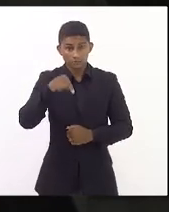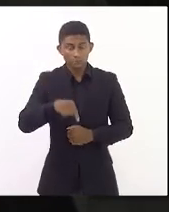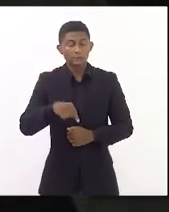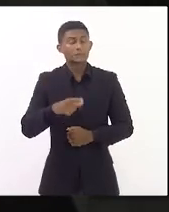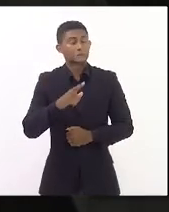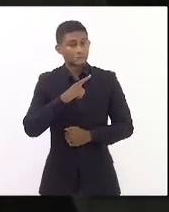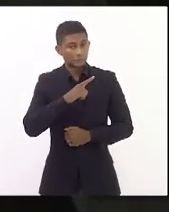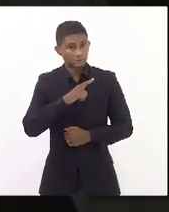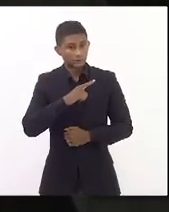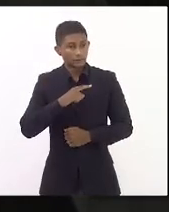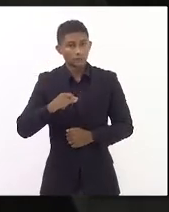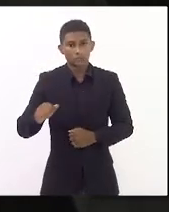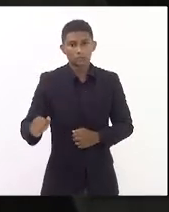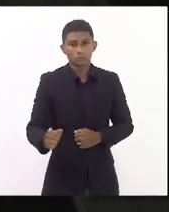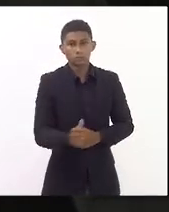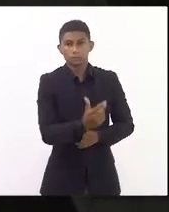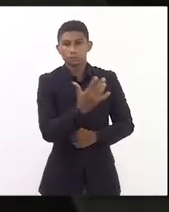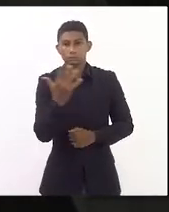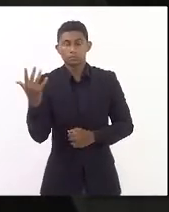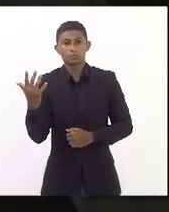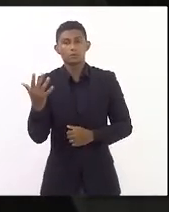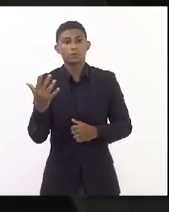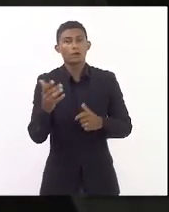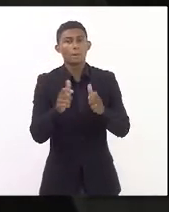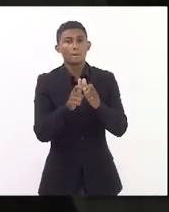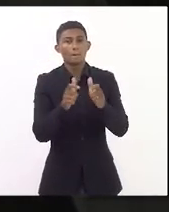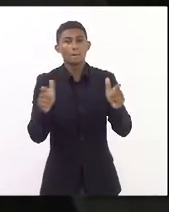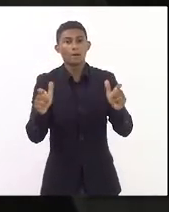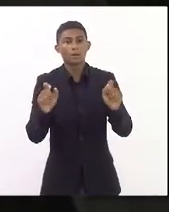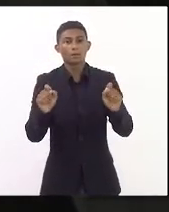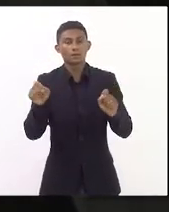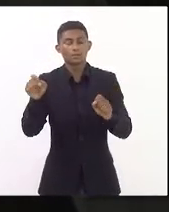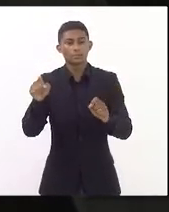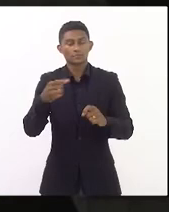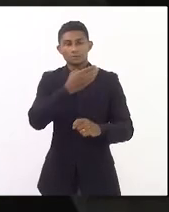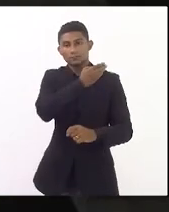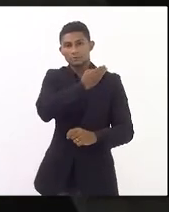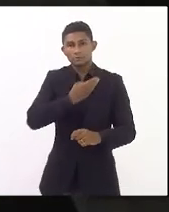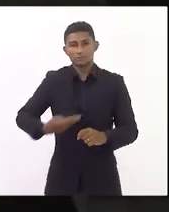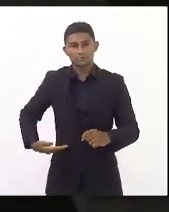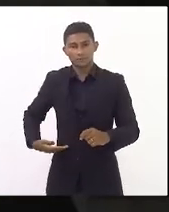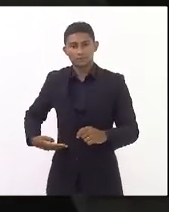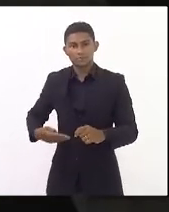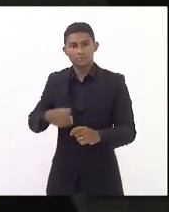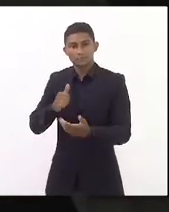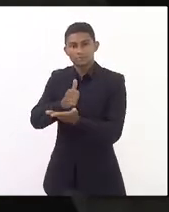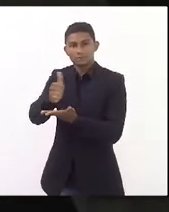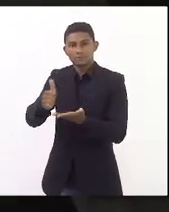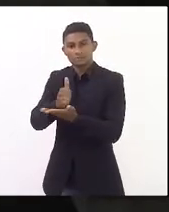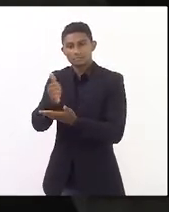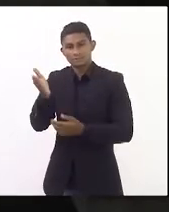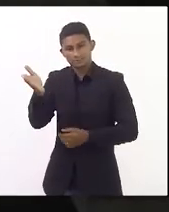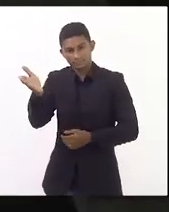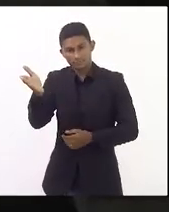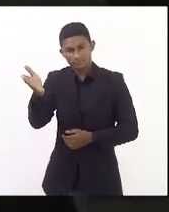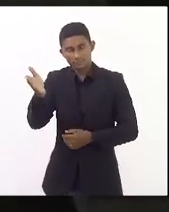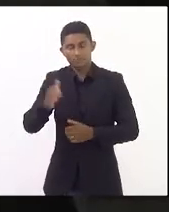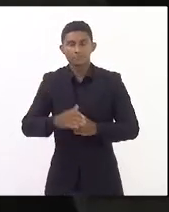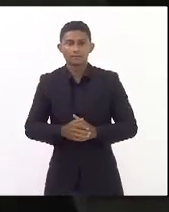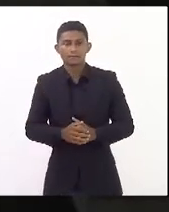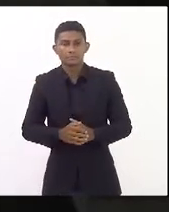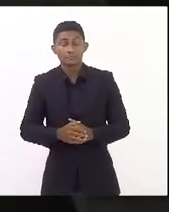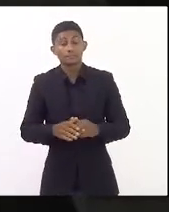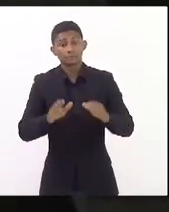quantitativo, que faz parte da base do governo, e outro coletivo